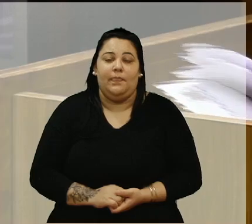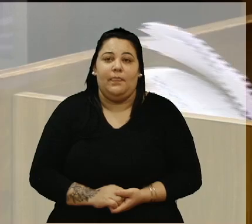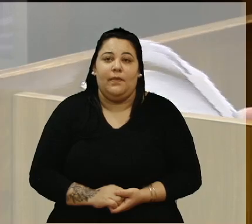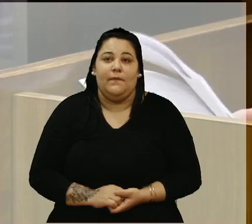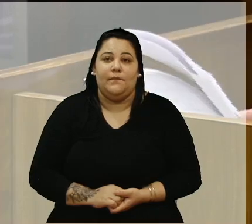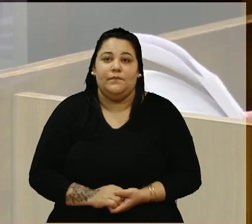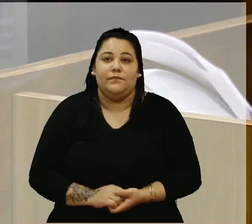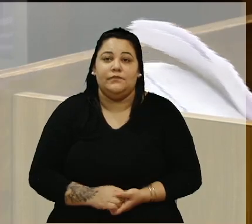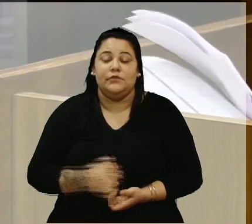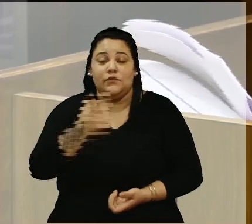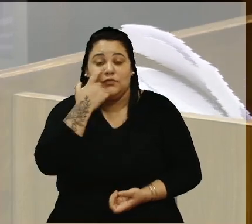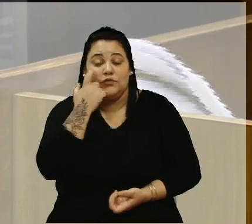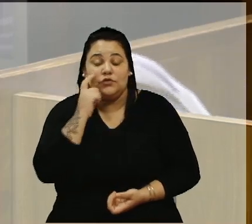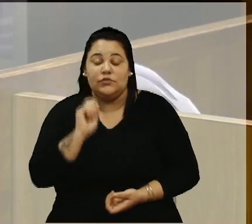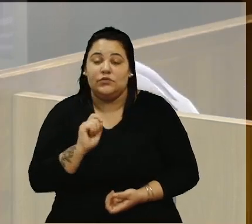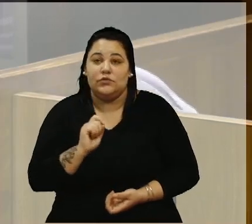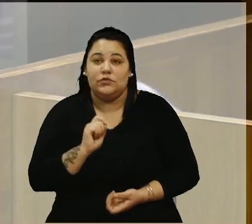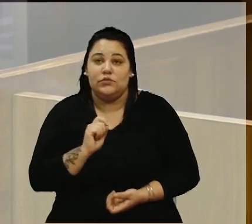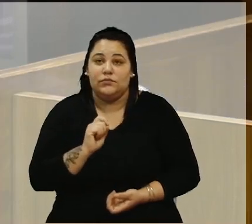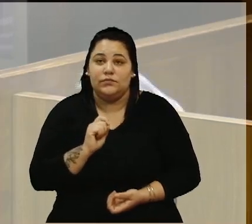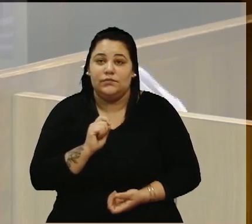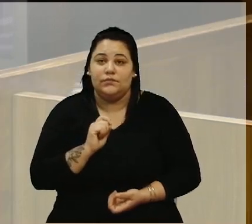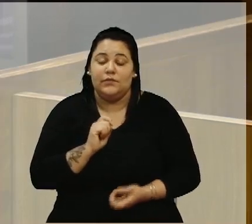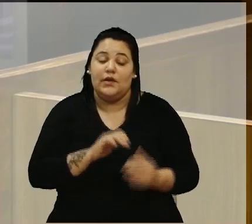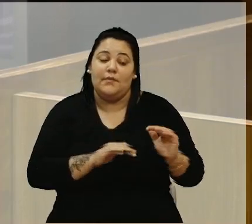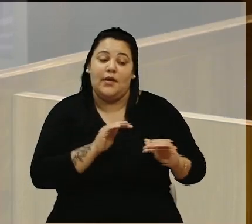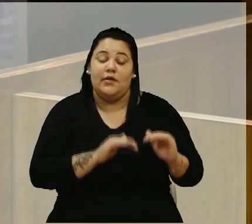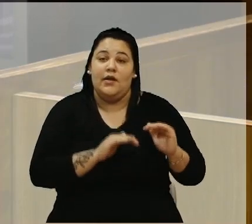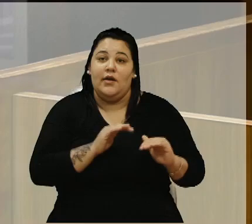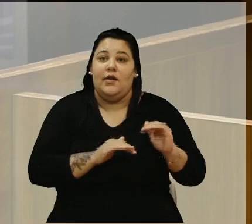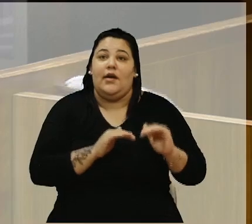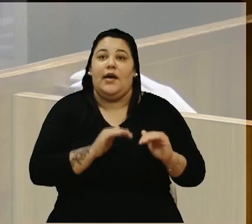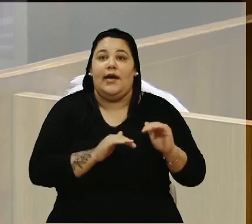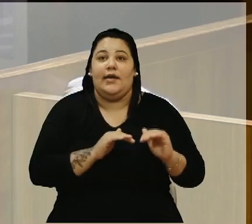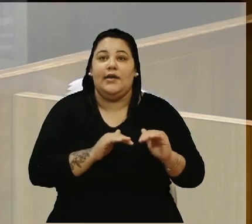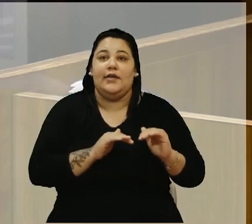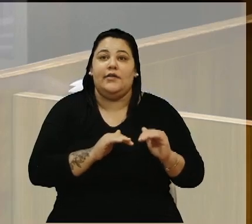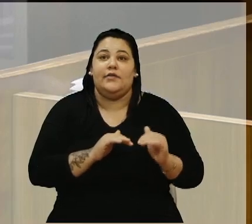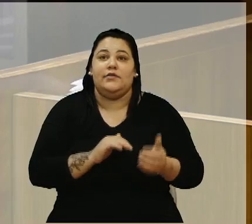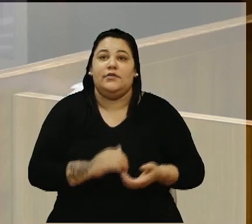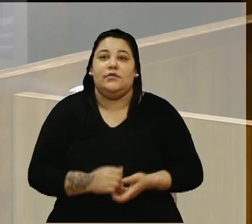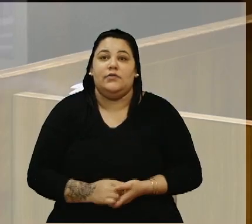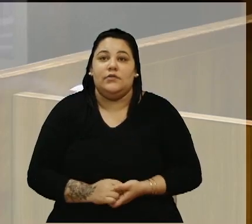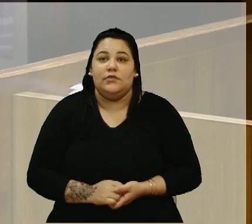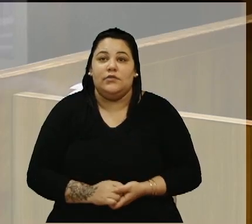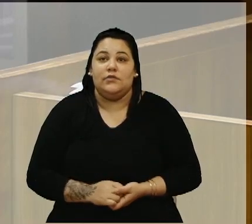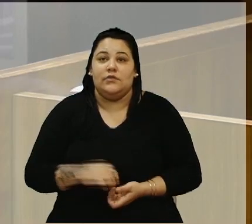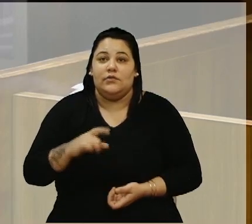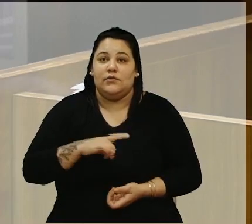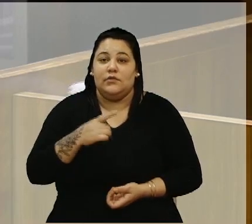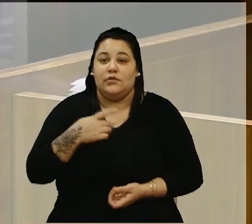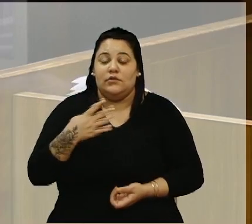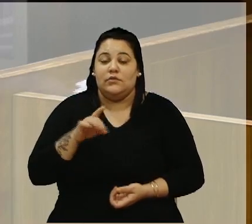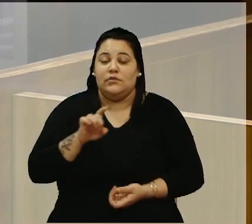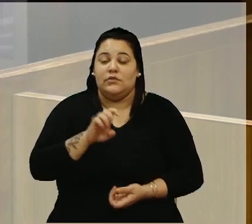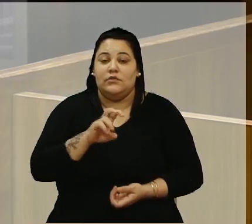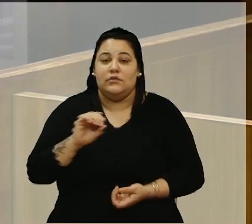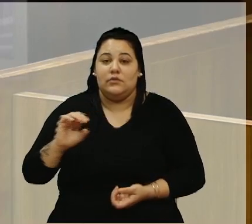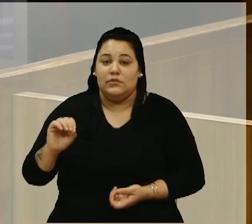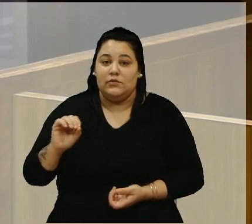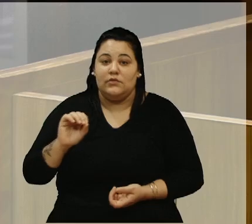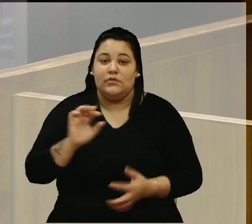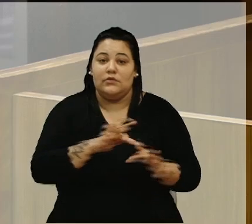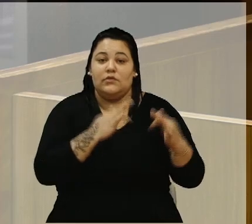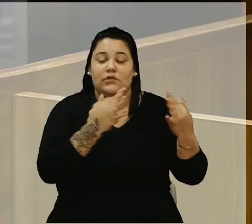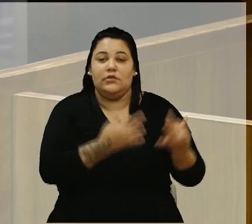Então, vejam que com média per capita de R$ 218, nós temos 14.500 famílias. Ontem recebi o diretor